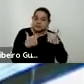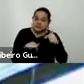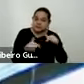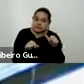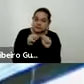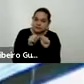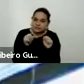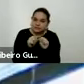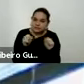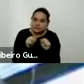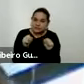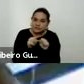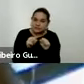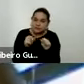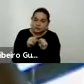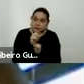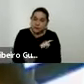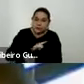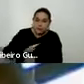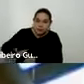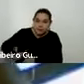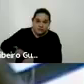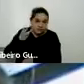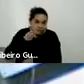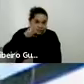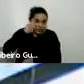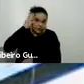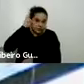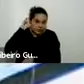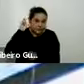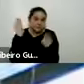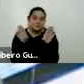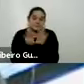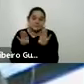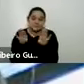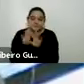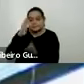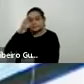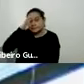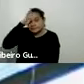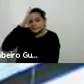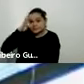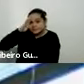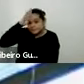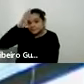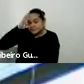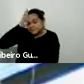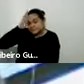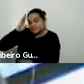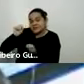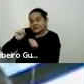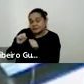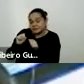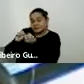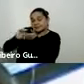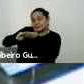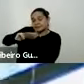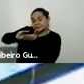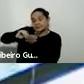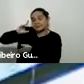governo Temer e endossada pelo atual presidente da República, Bolsonaro, retirando direitos dos